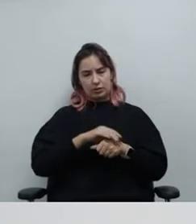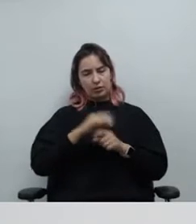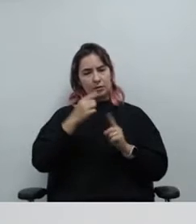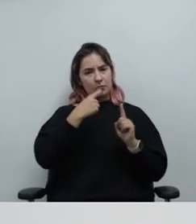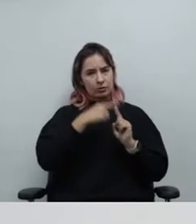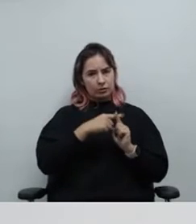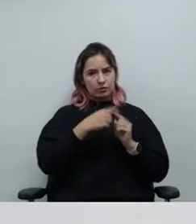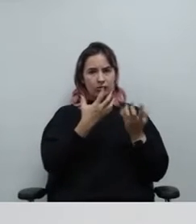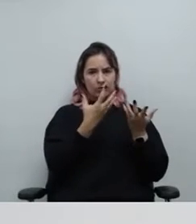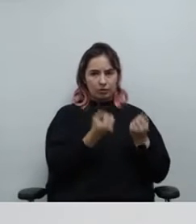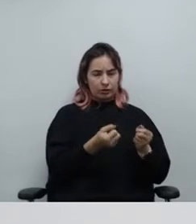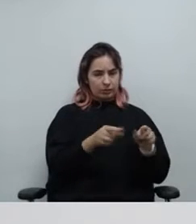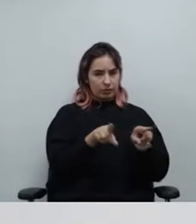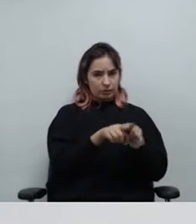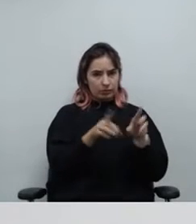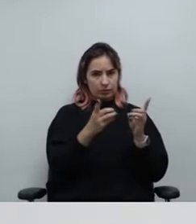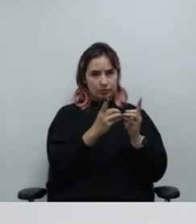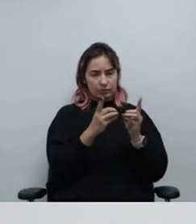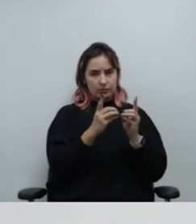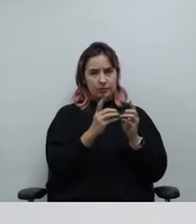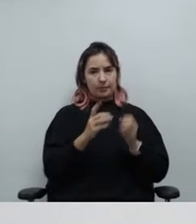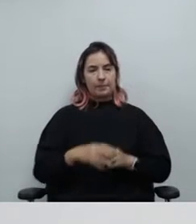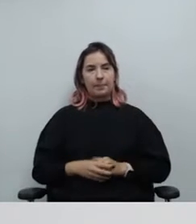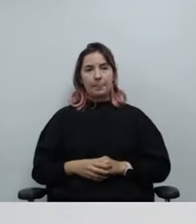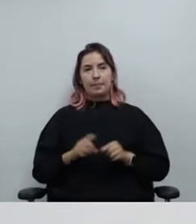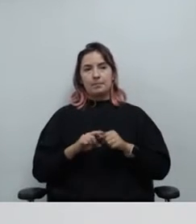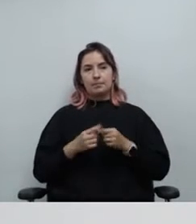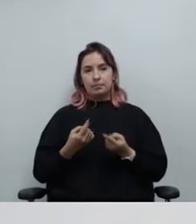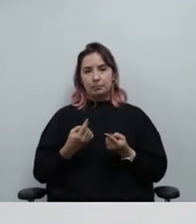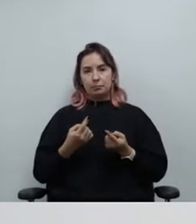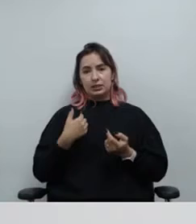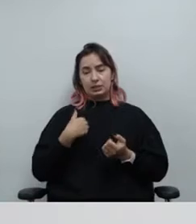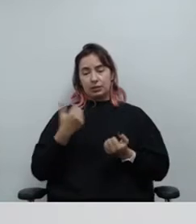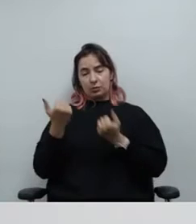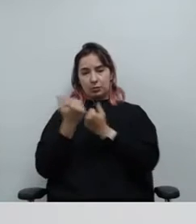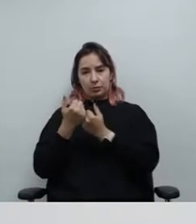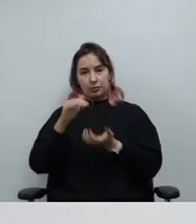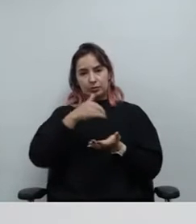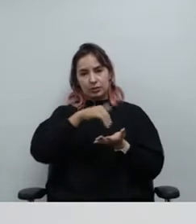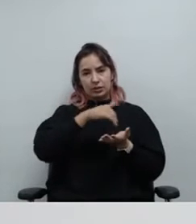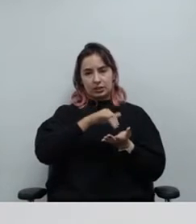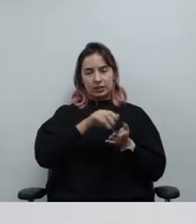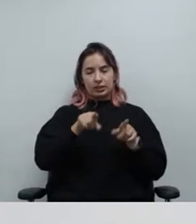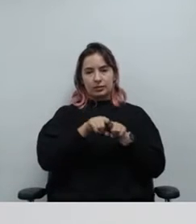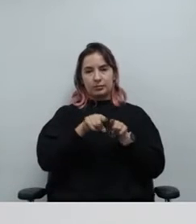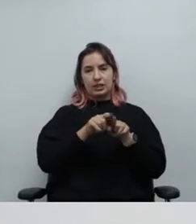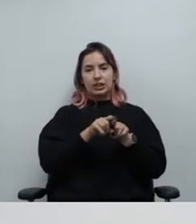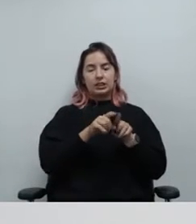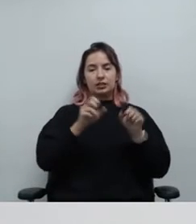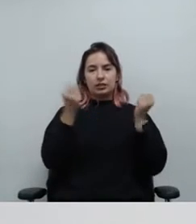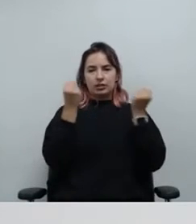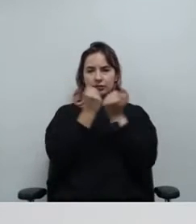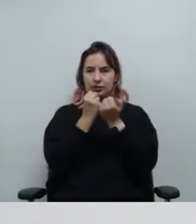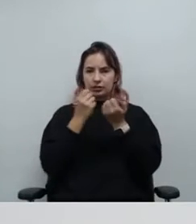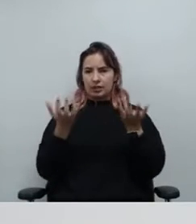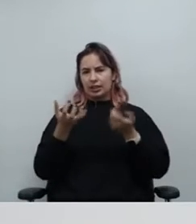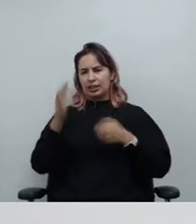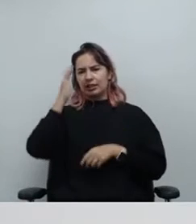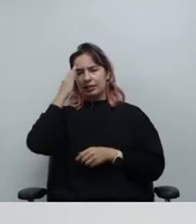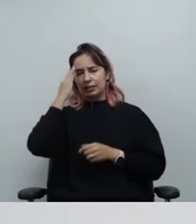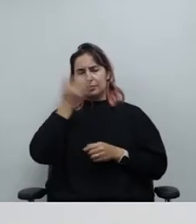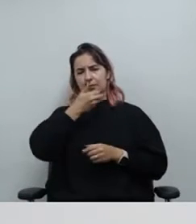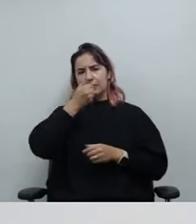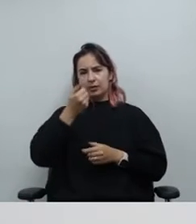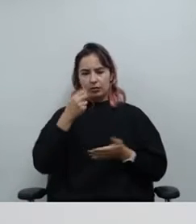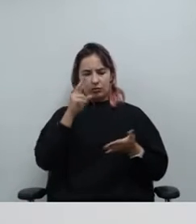desse acolhimento, desse atendimento, mas sem sombra de dúvidas aqui com o apoio da Secretaria, das subdefensorias, é buscar compreender um pouco melhor